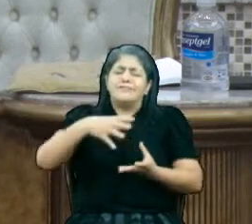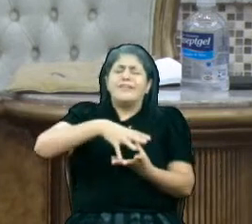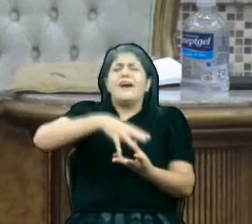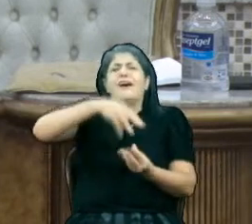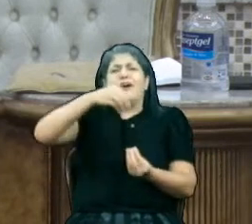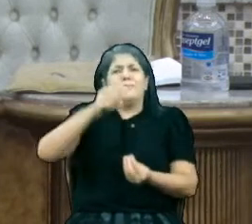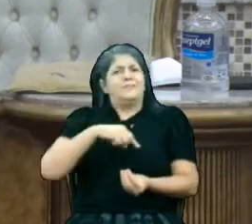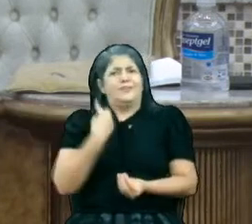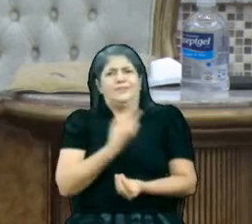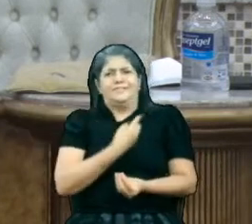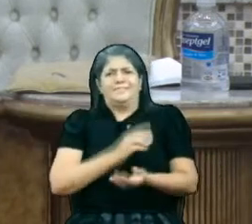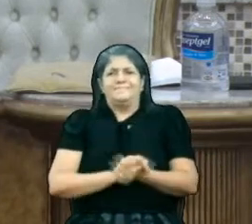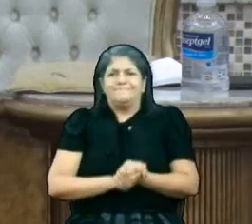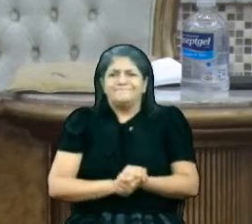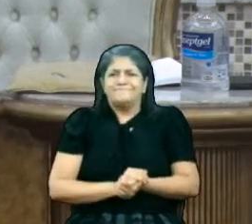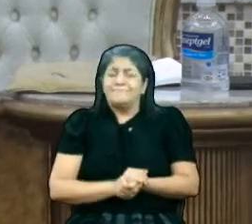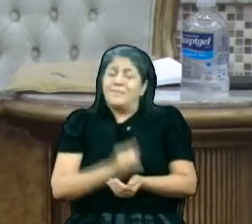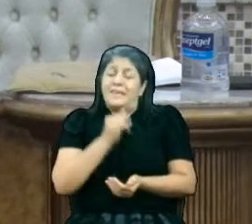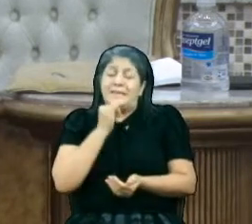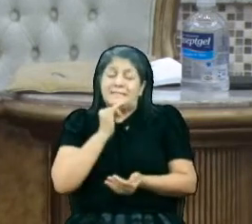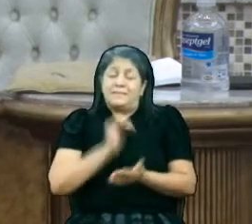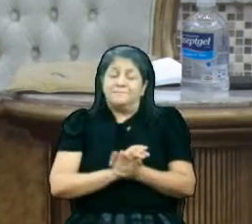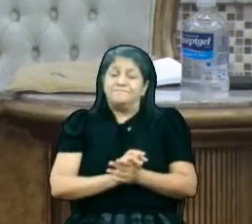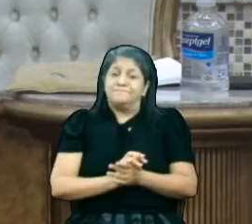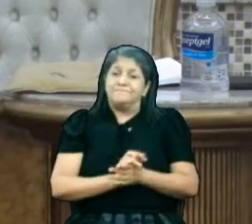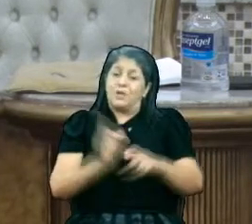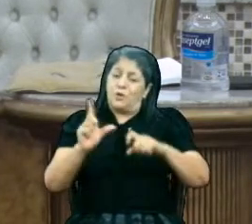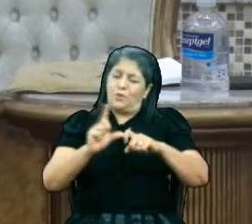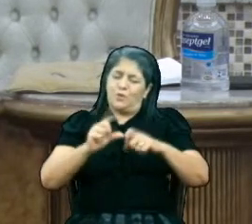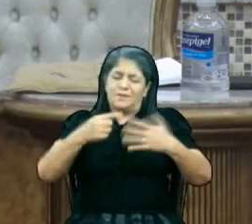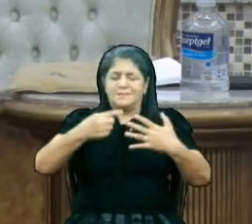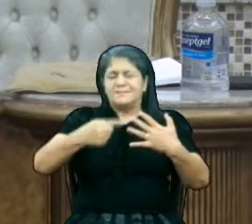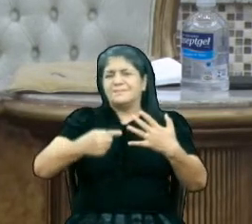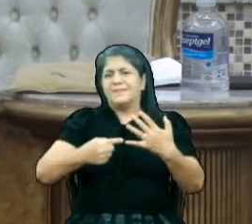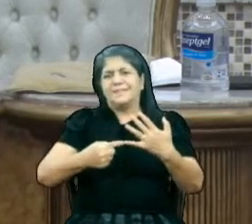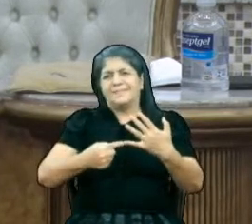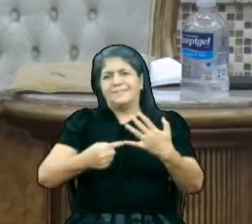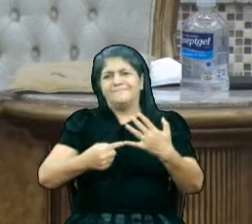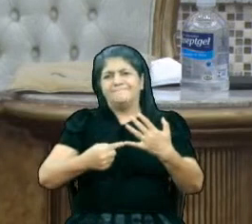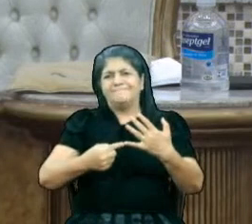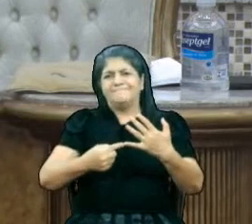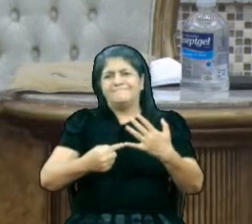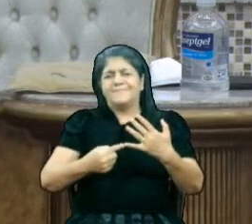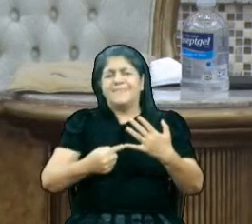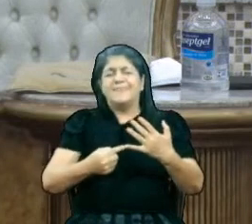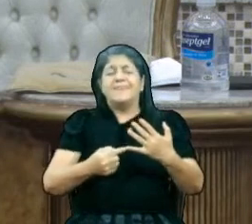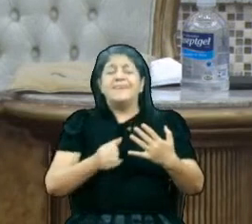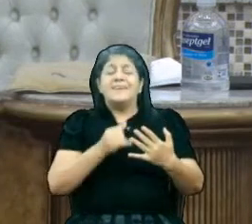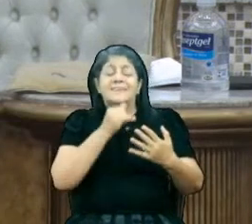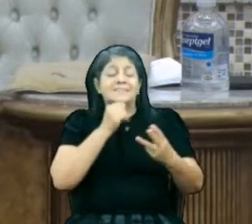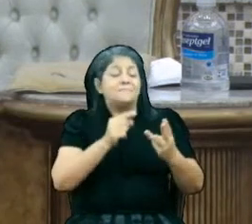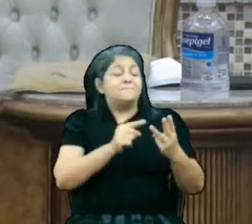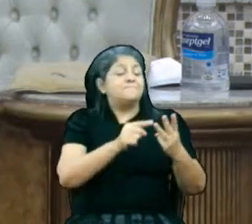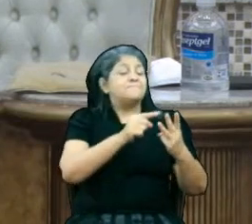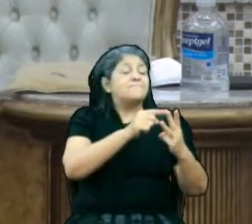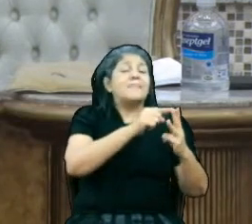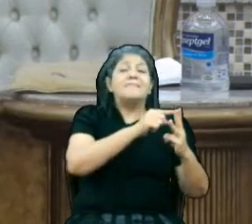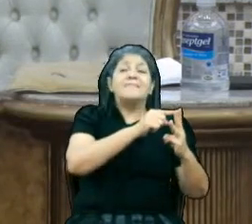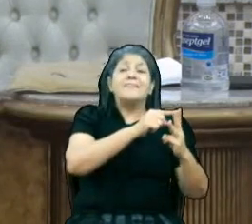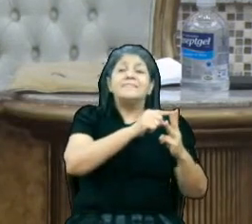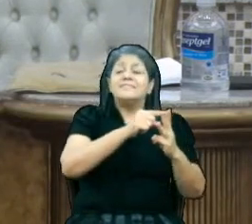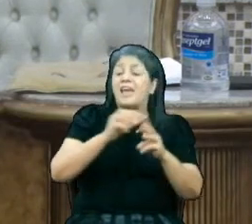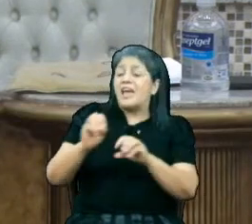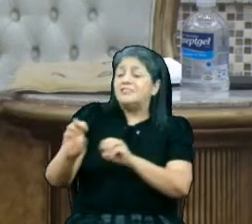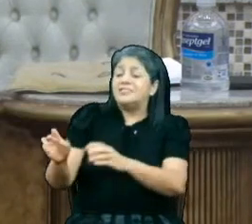capítulo 15 de Lucas conhecido de todos nós nós encontramos aqui três parábolas